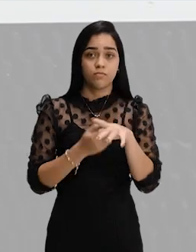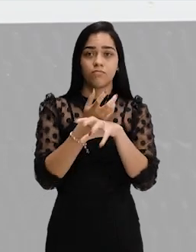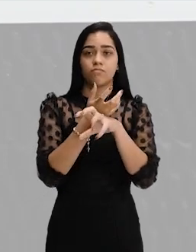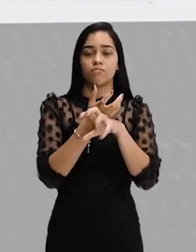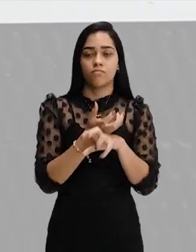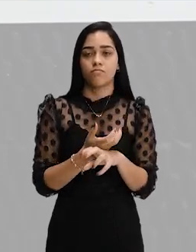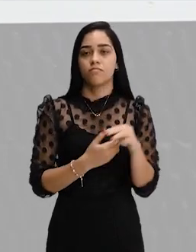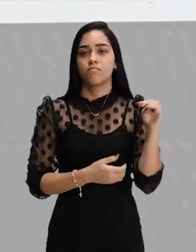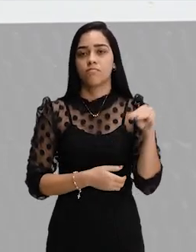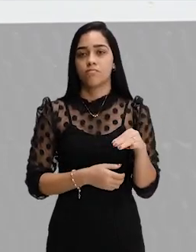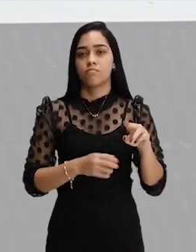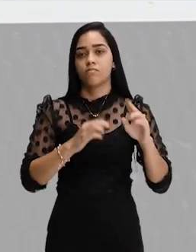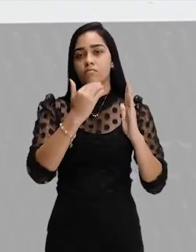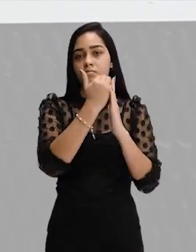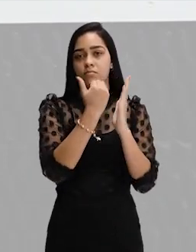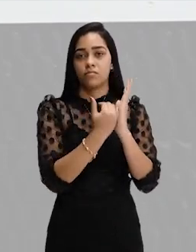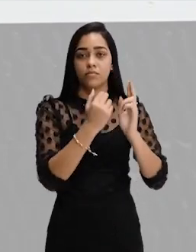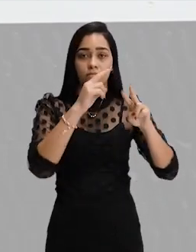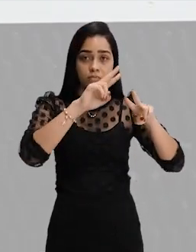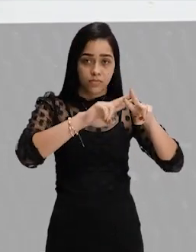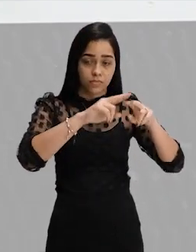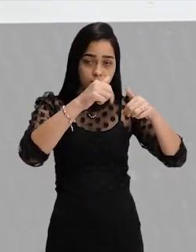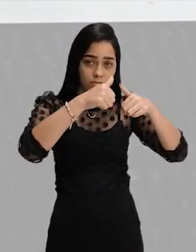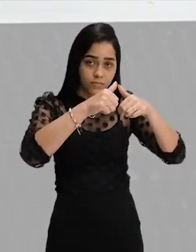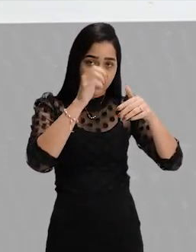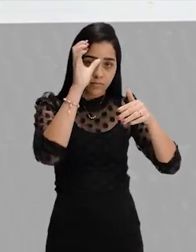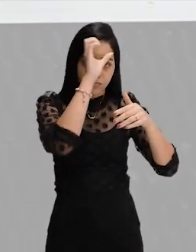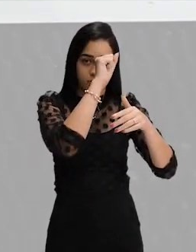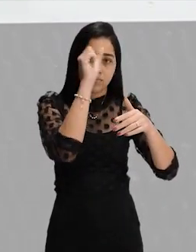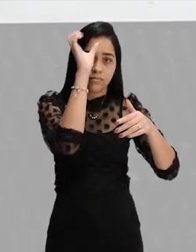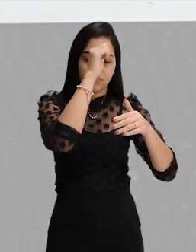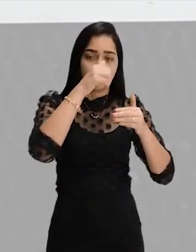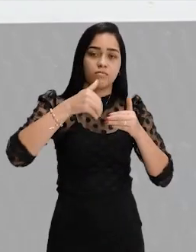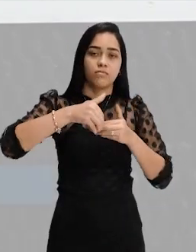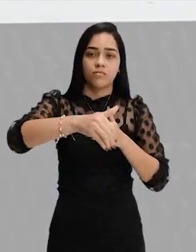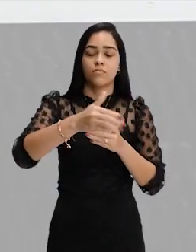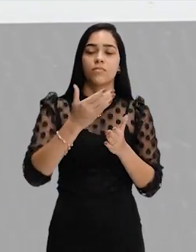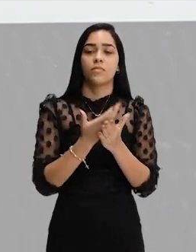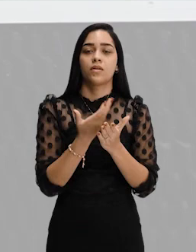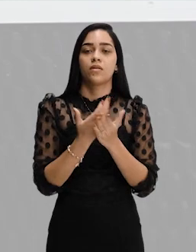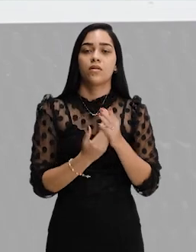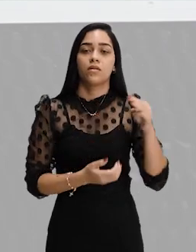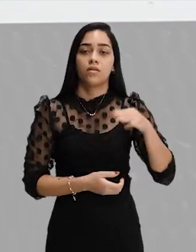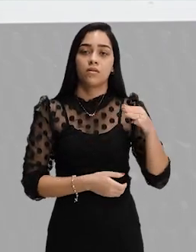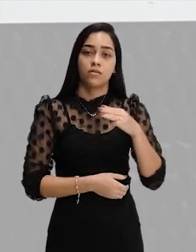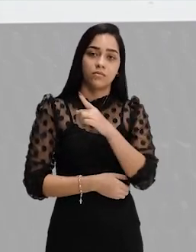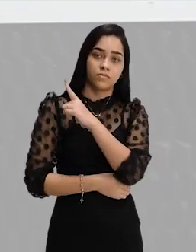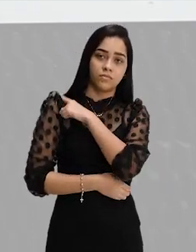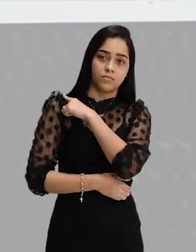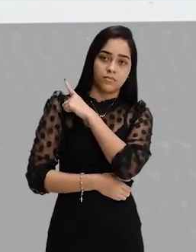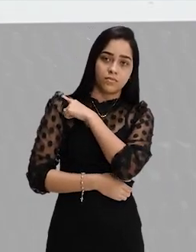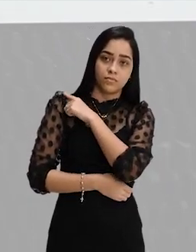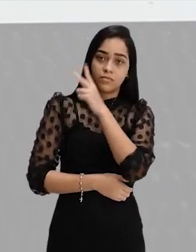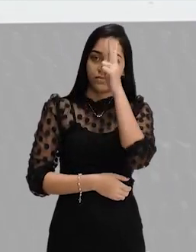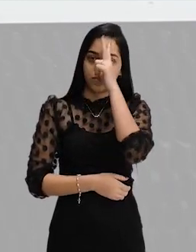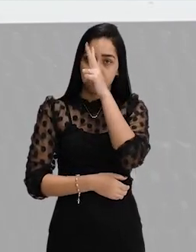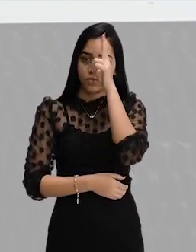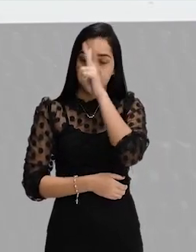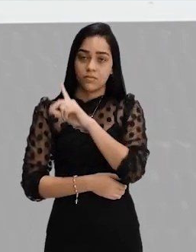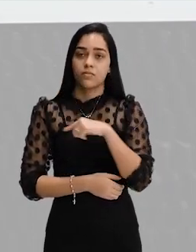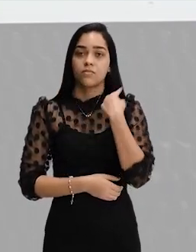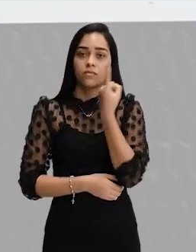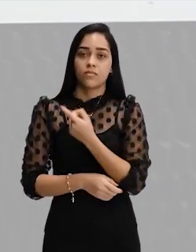aqui no programa Hashtag Fique em Casa Aprendendo, para dar continuidade às nossas aulas de matemática da primeira série, né? Lembrando que aqui a gente